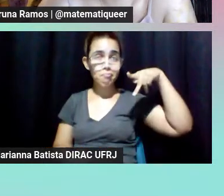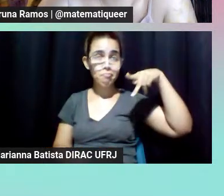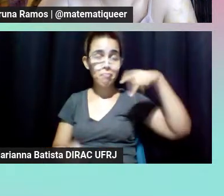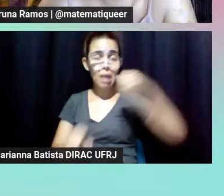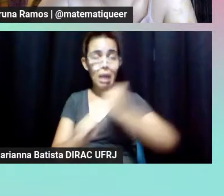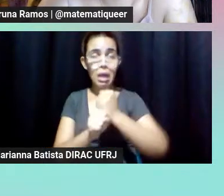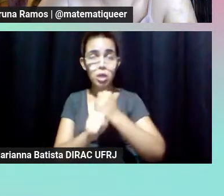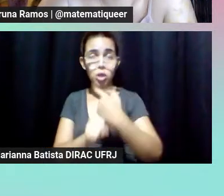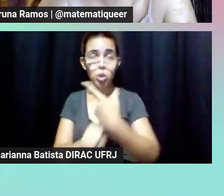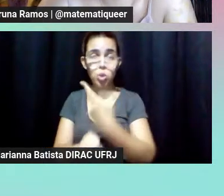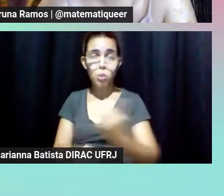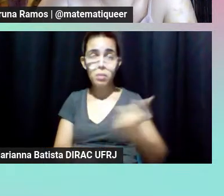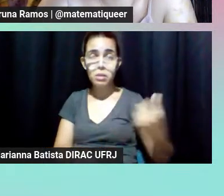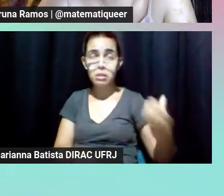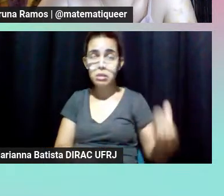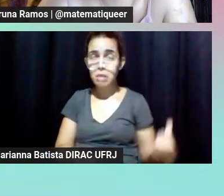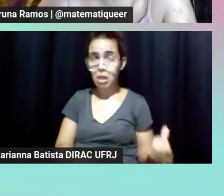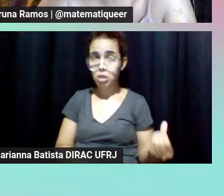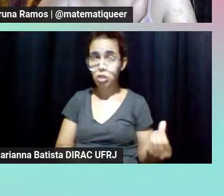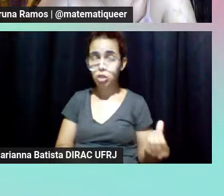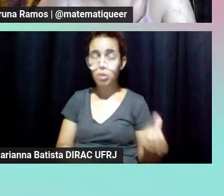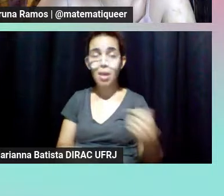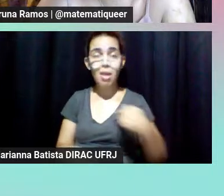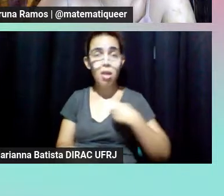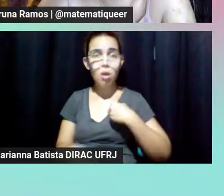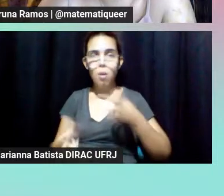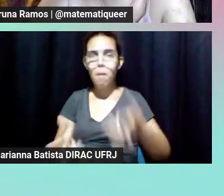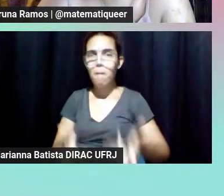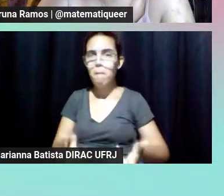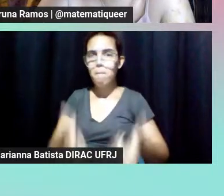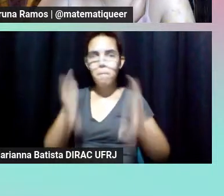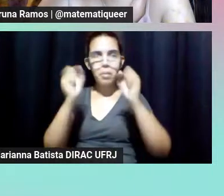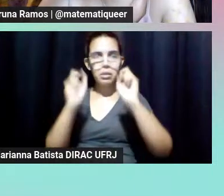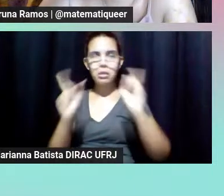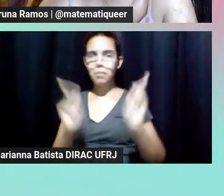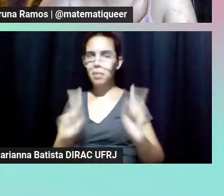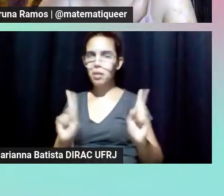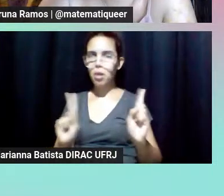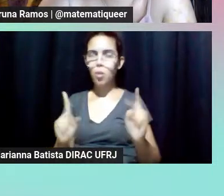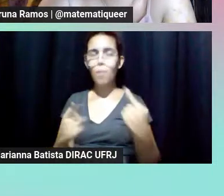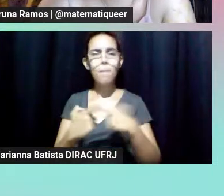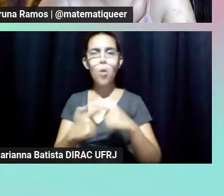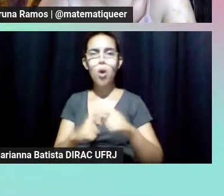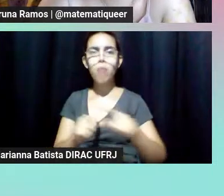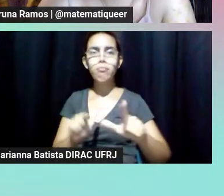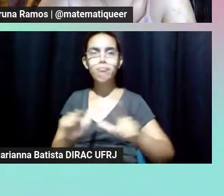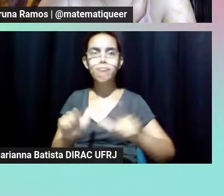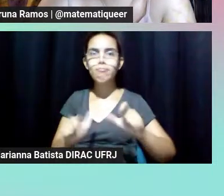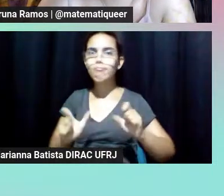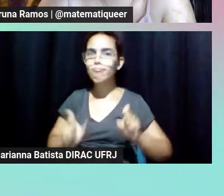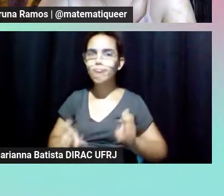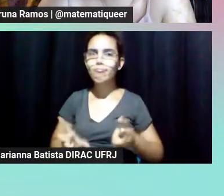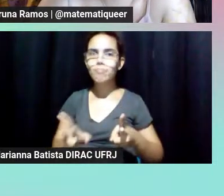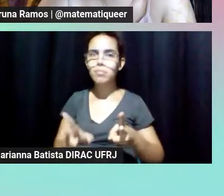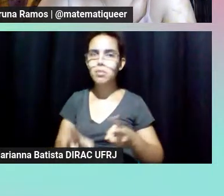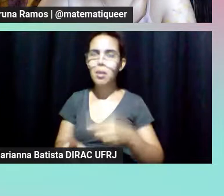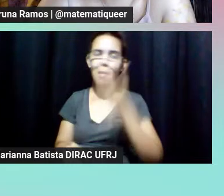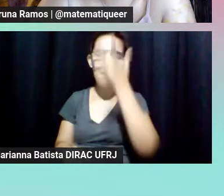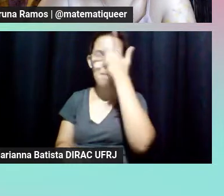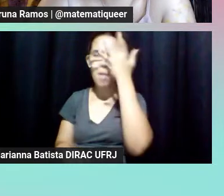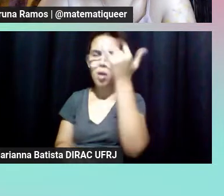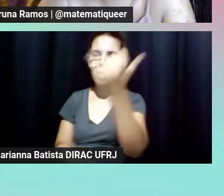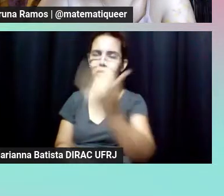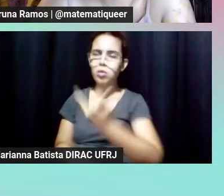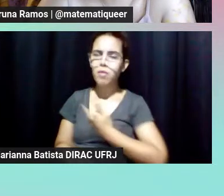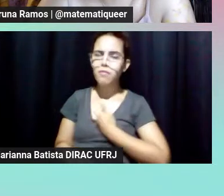não percebi. Por quê? Todo mundo fala assim, ai, mas para de trabalhar, vai fazer alguma coisa que você gosta. Eu falo,